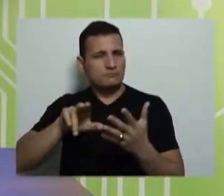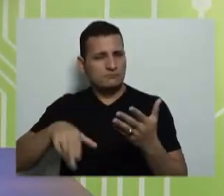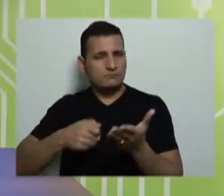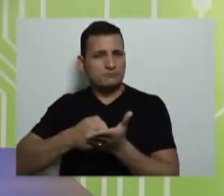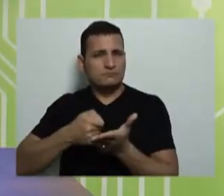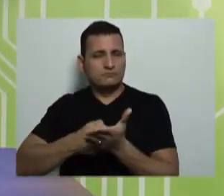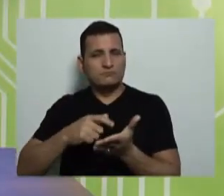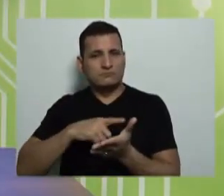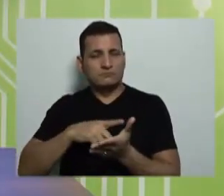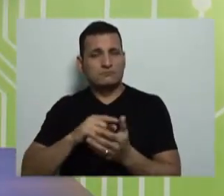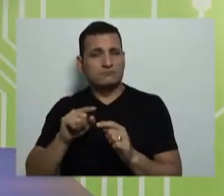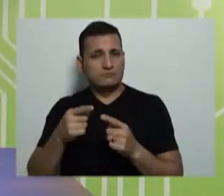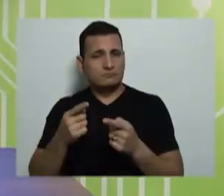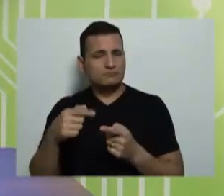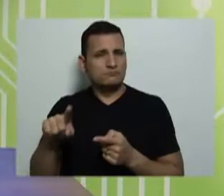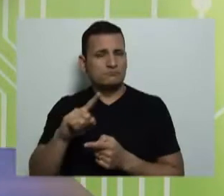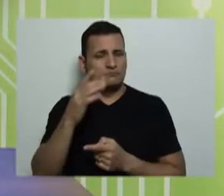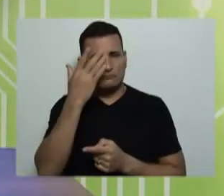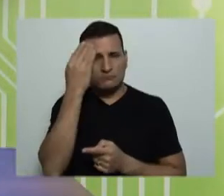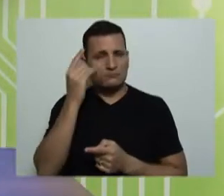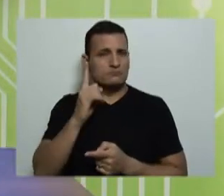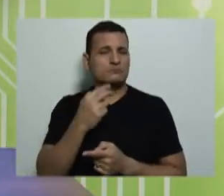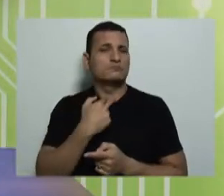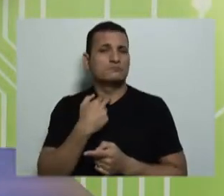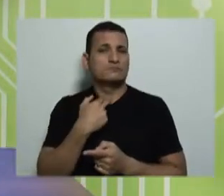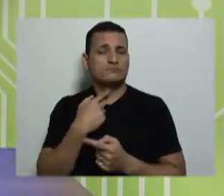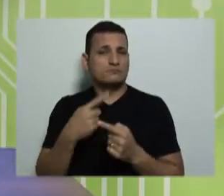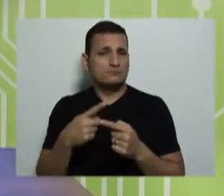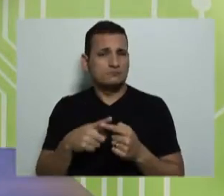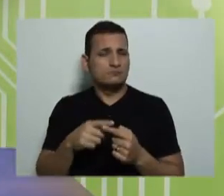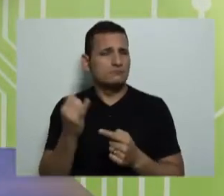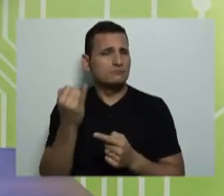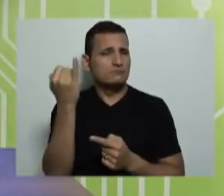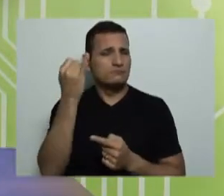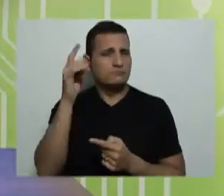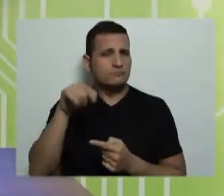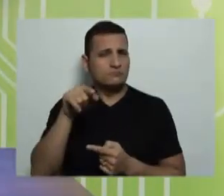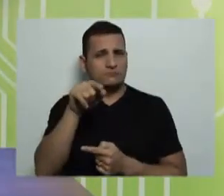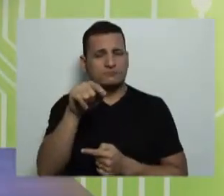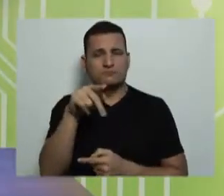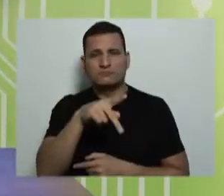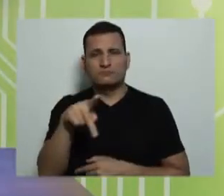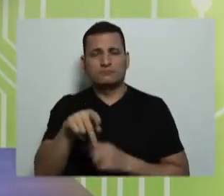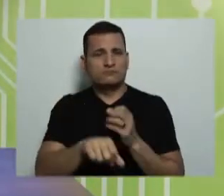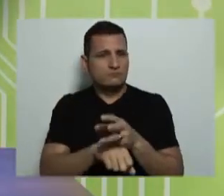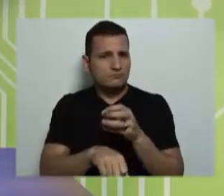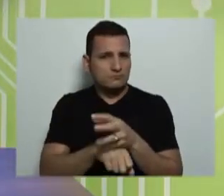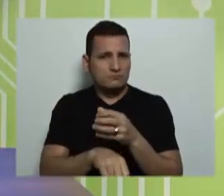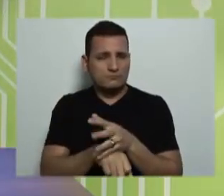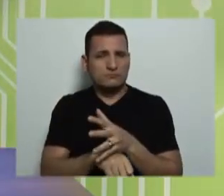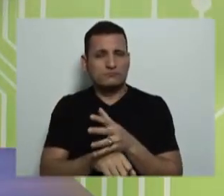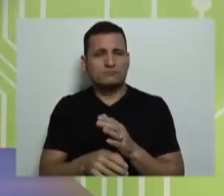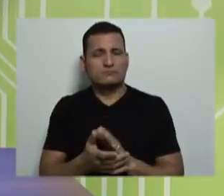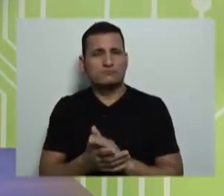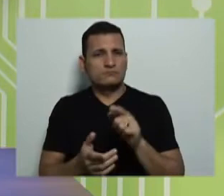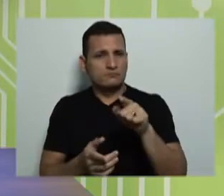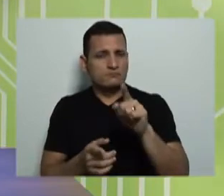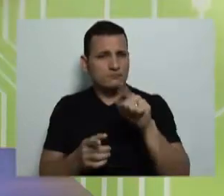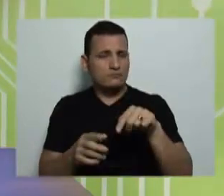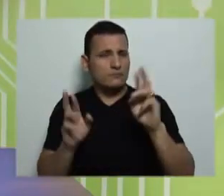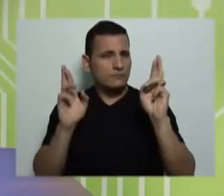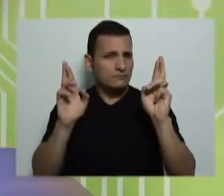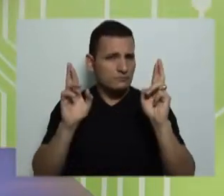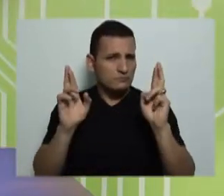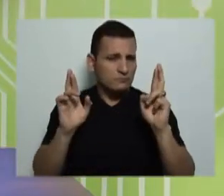esquecer que uma figura-chave desse processo de estágio vai ser você, professor orientador. Você que vai ser